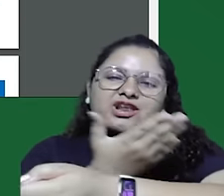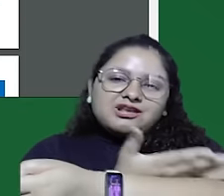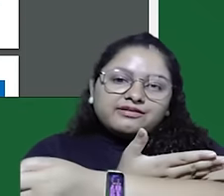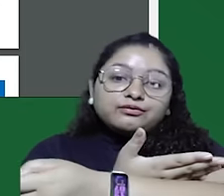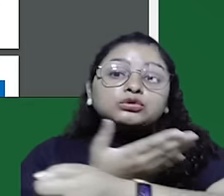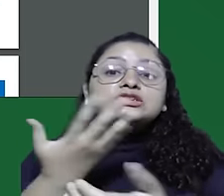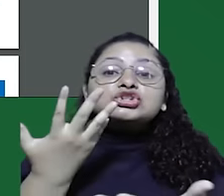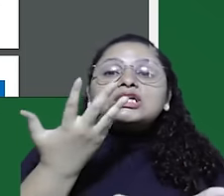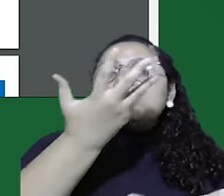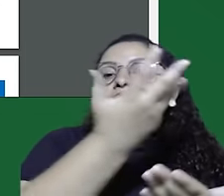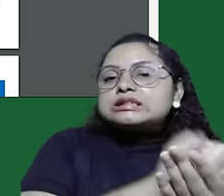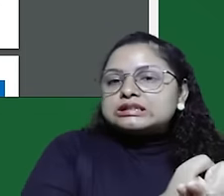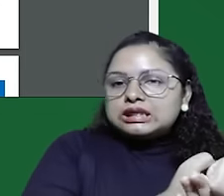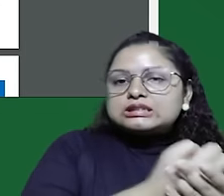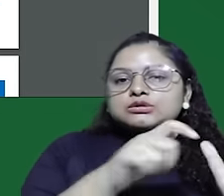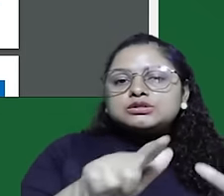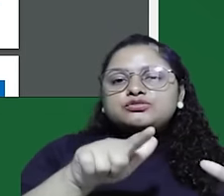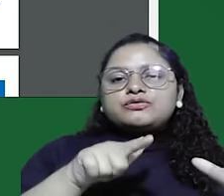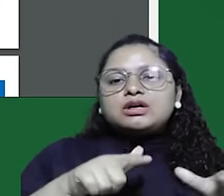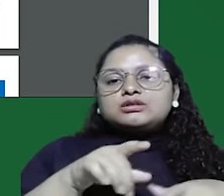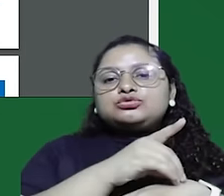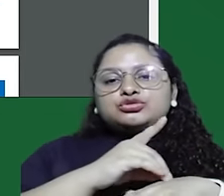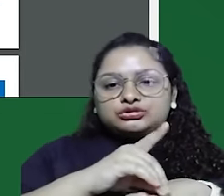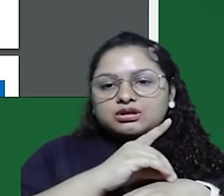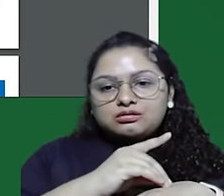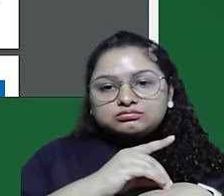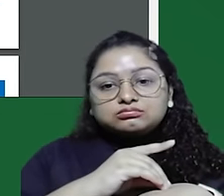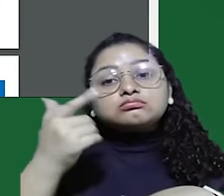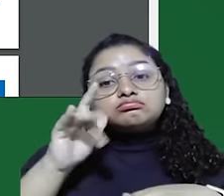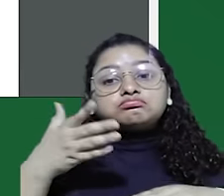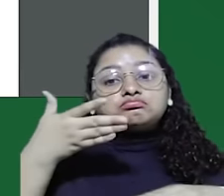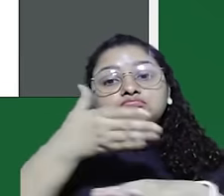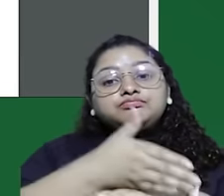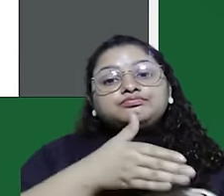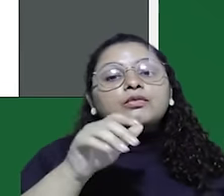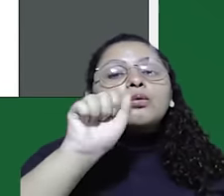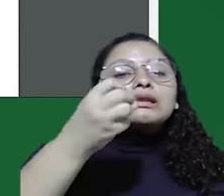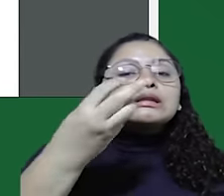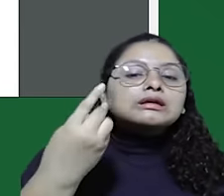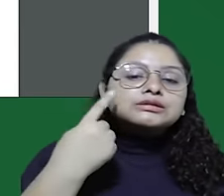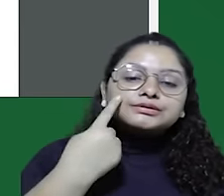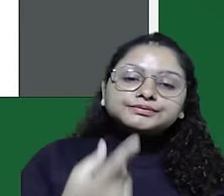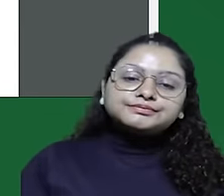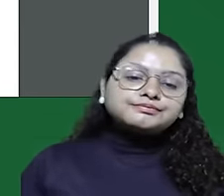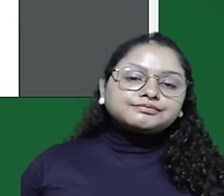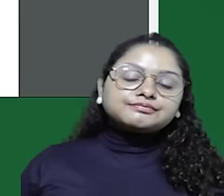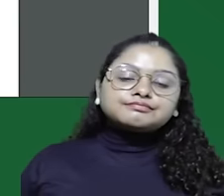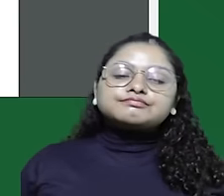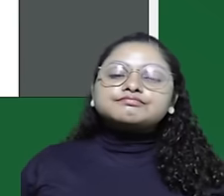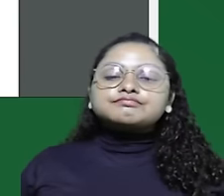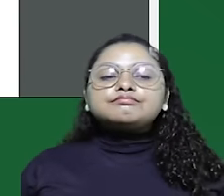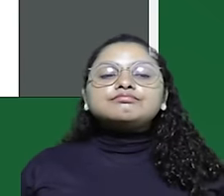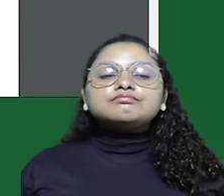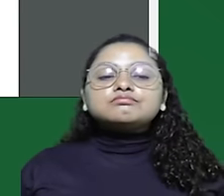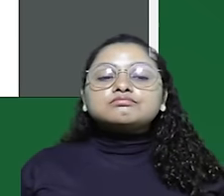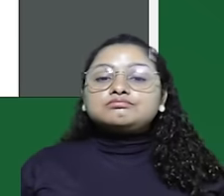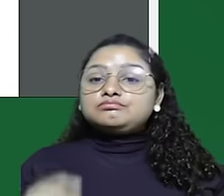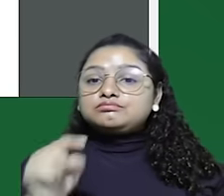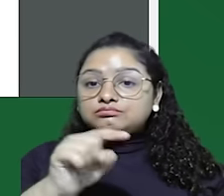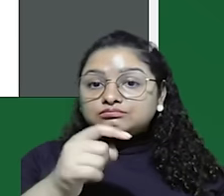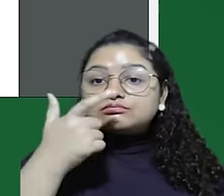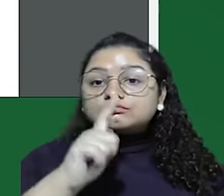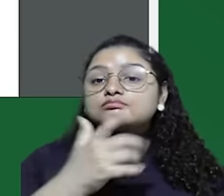digital aqui ó configurações fiscais certificado digital A3 aqui você consegue consegue fazer a